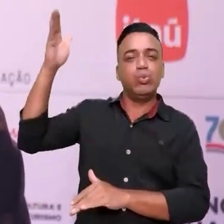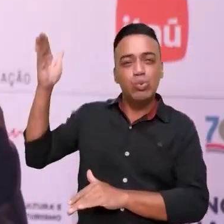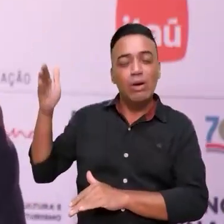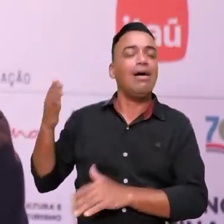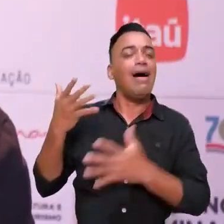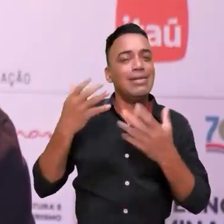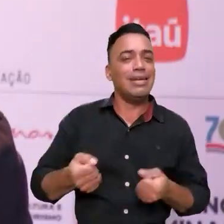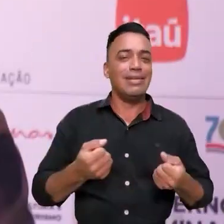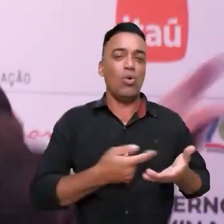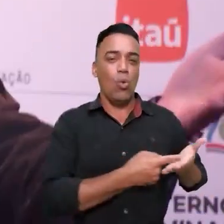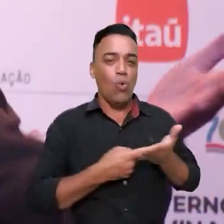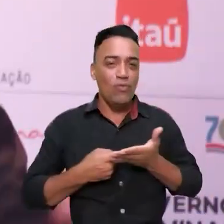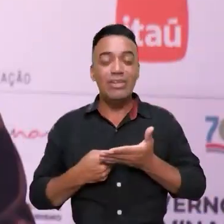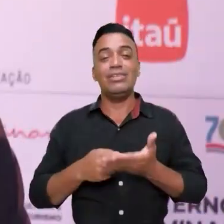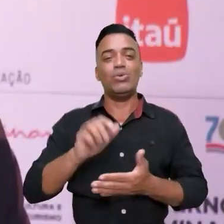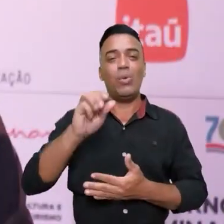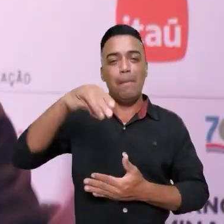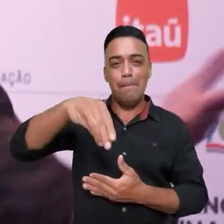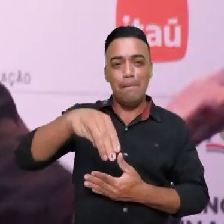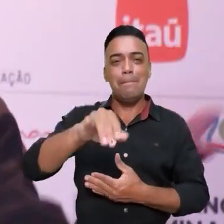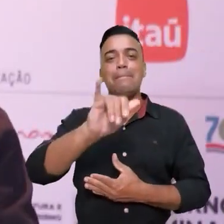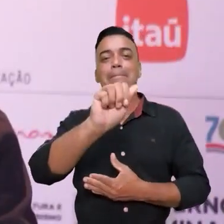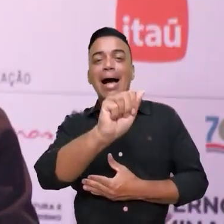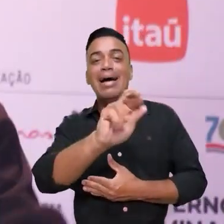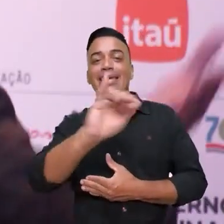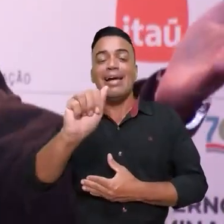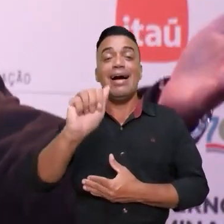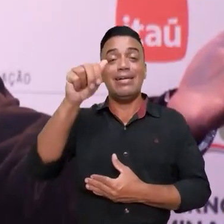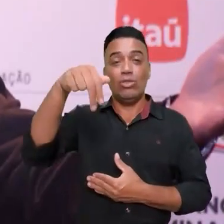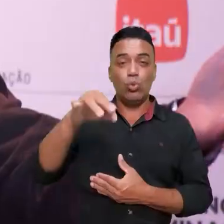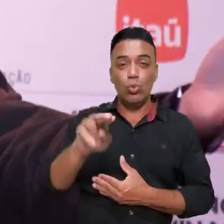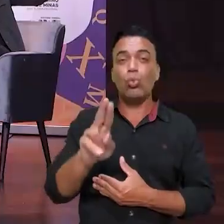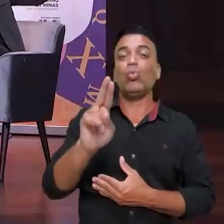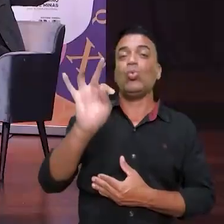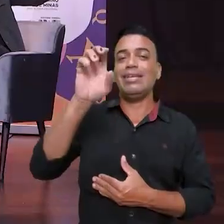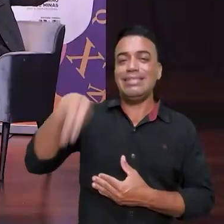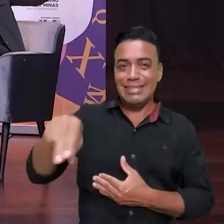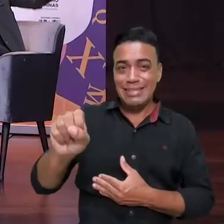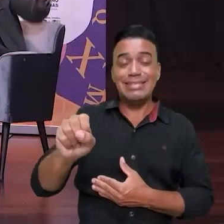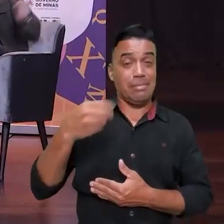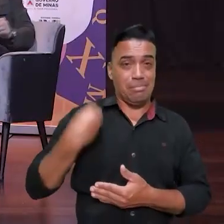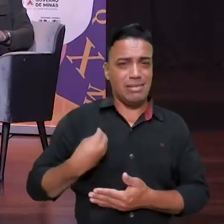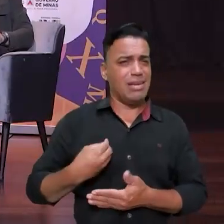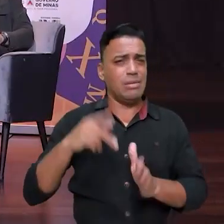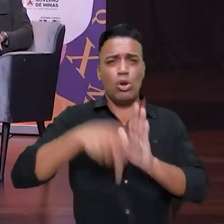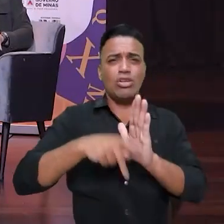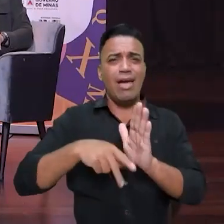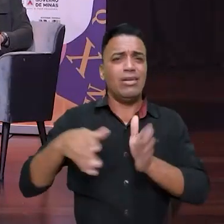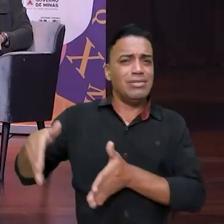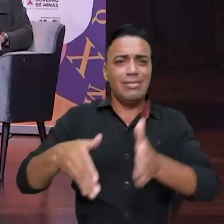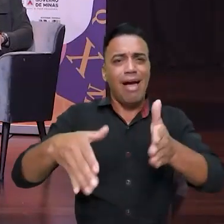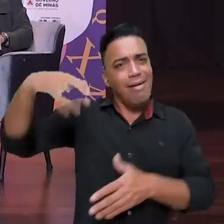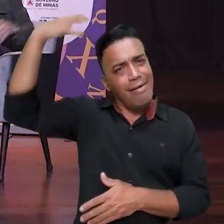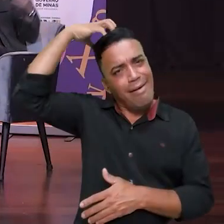e aceitando convites. Então, Marinho Antunes está aqui. Se precisar de um ator no perfil, temos a Estrada Real para levar adiante, um projeto maravilhoso.